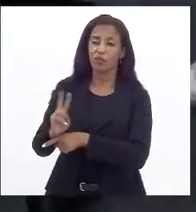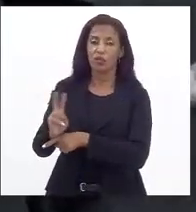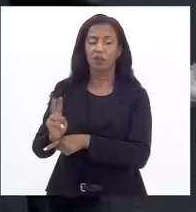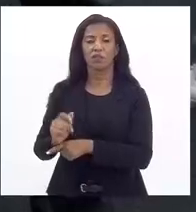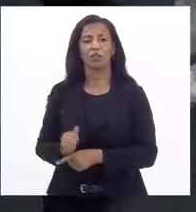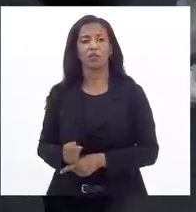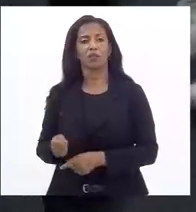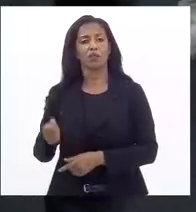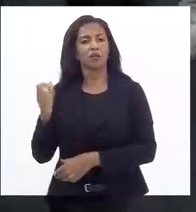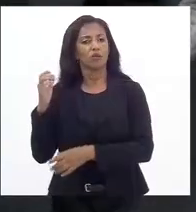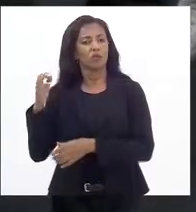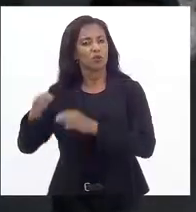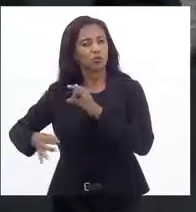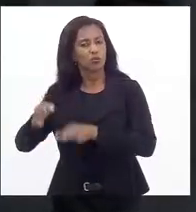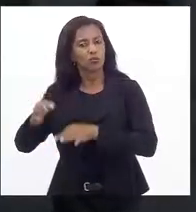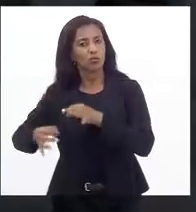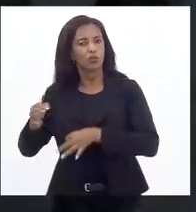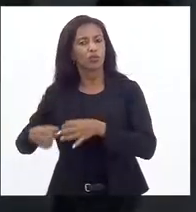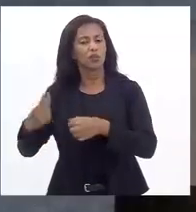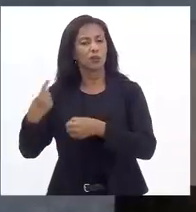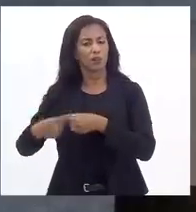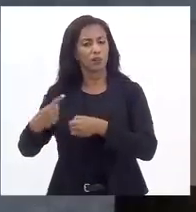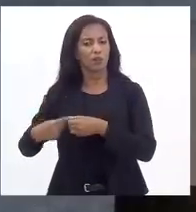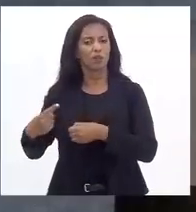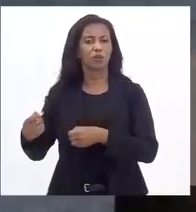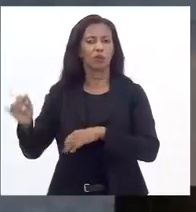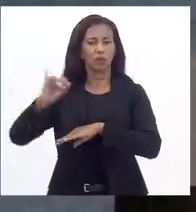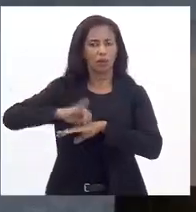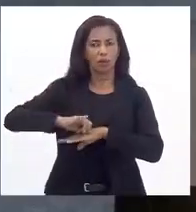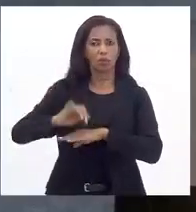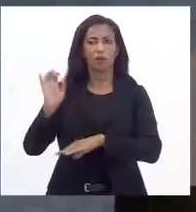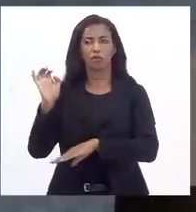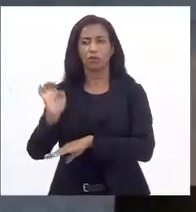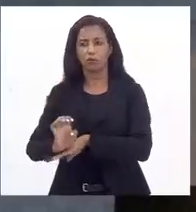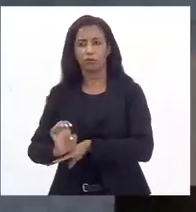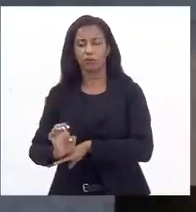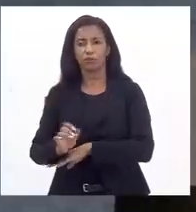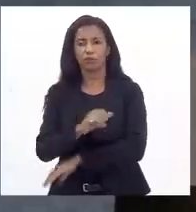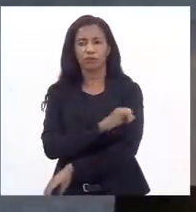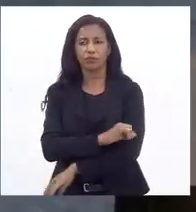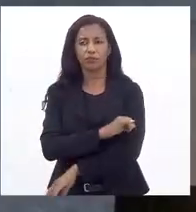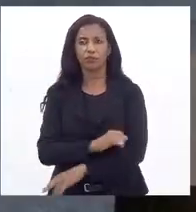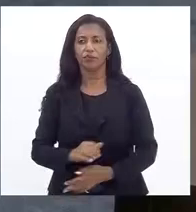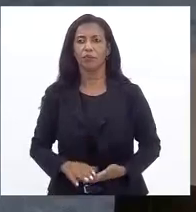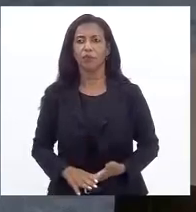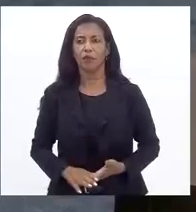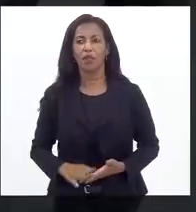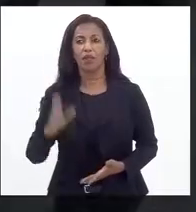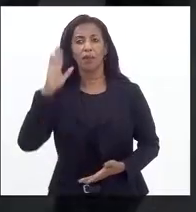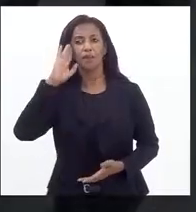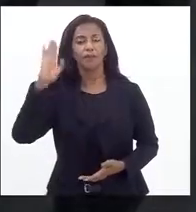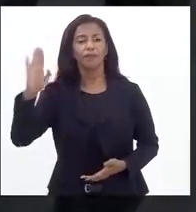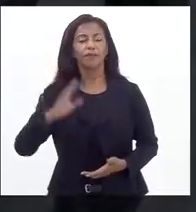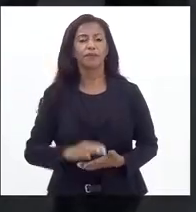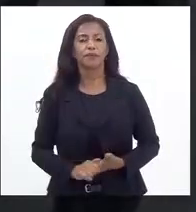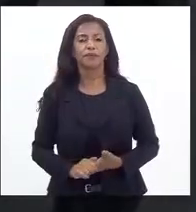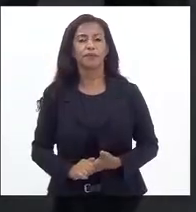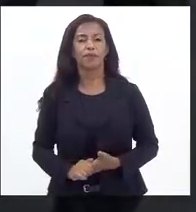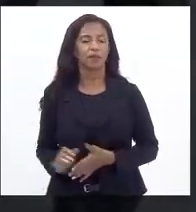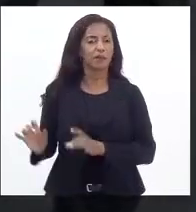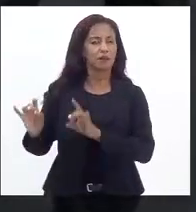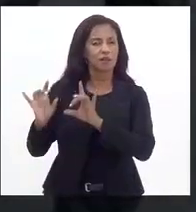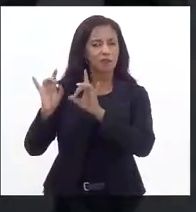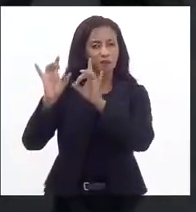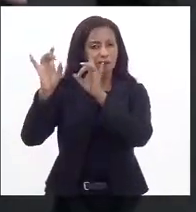dos tribunais de Contas do município da capital e do Estado do Rio de Janeiro e fundamentado na